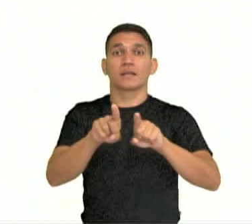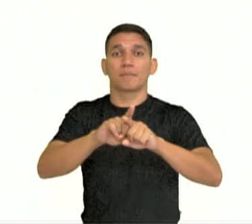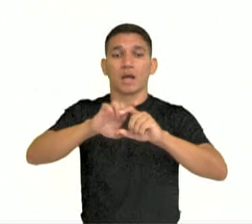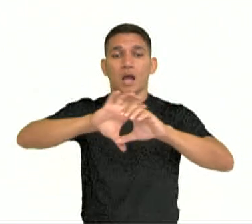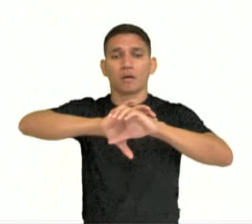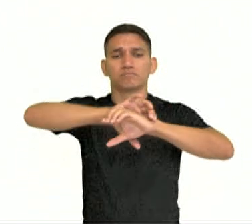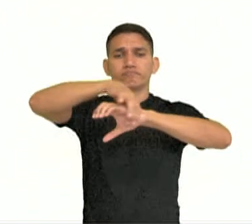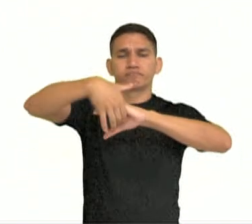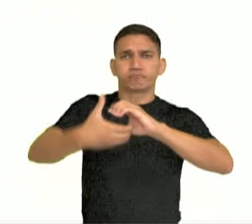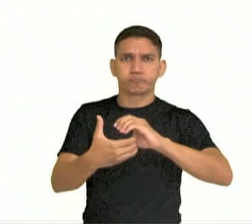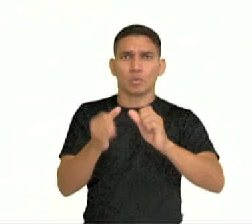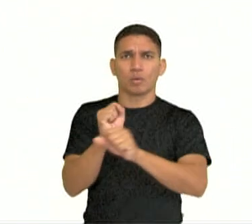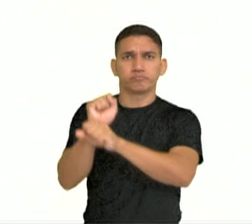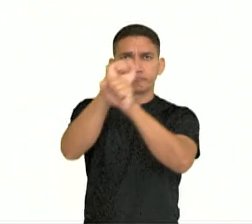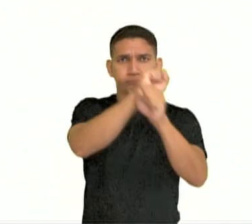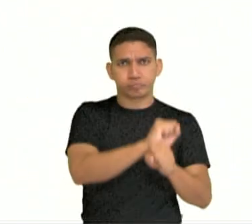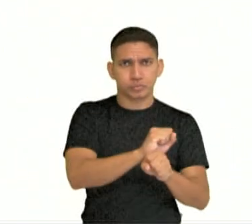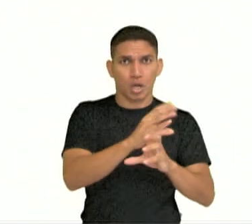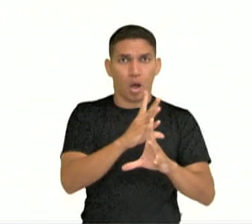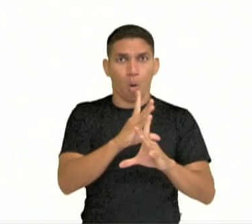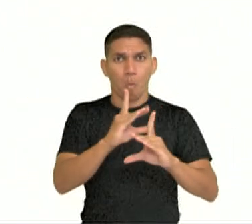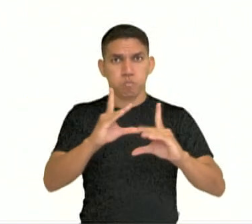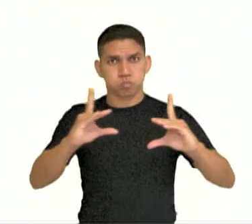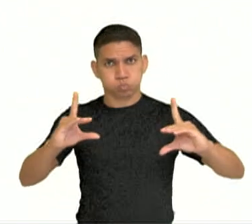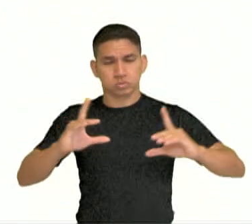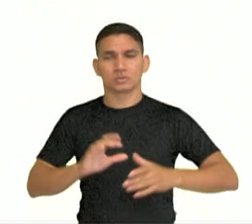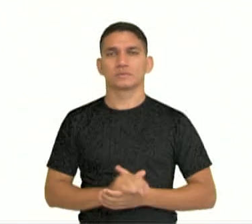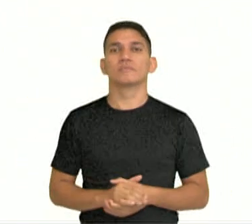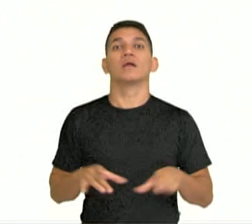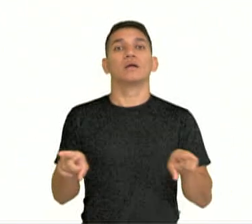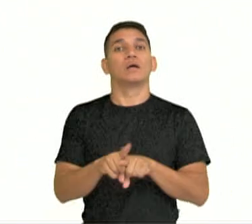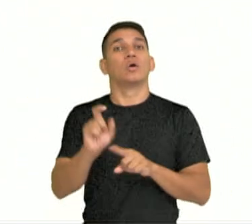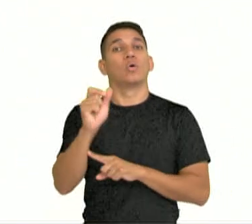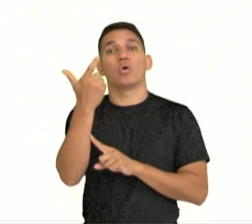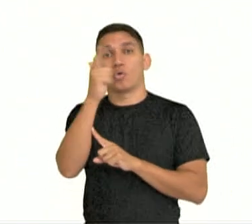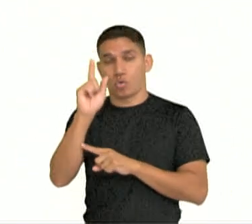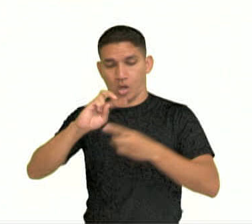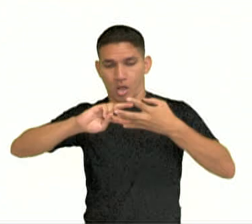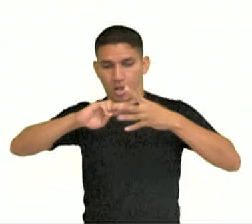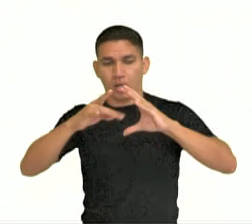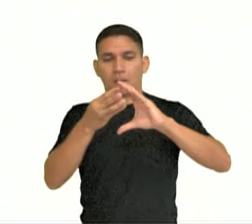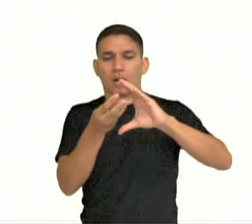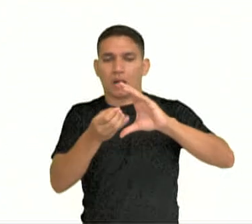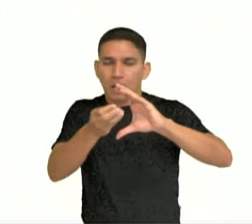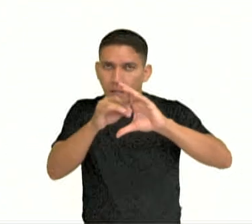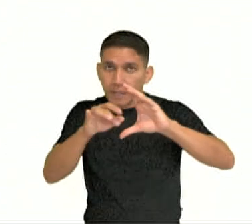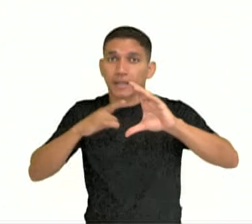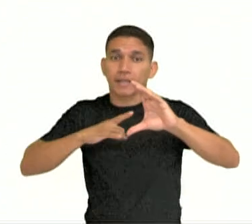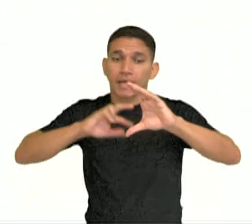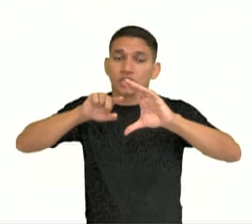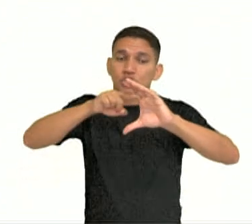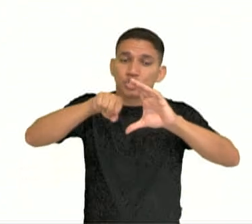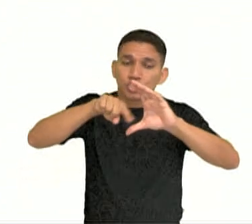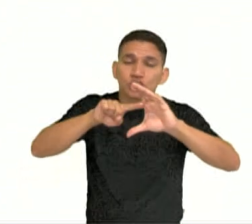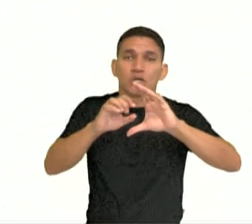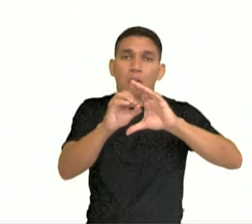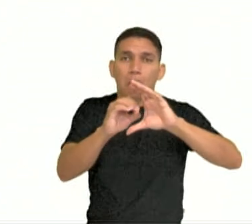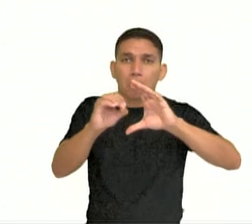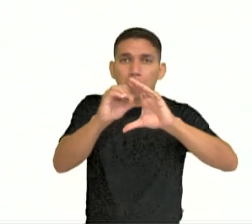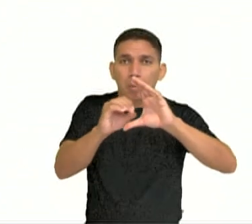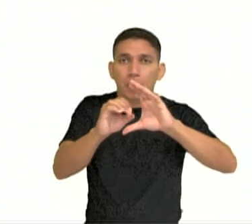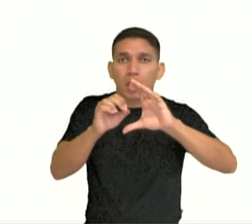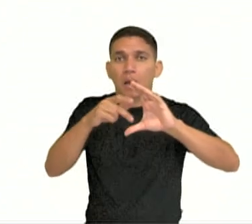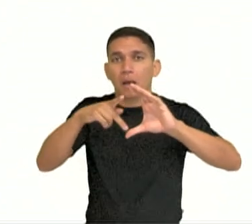cápsula rígida, forte e densa. Também, além do material genético, elas possuem um DNA circular, que nós chamamos